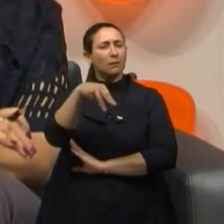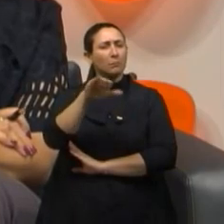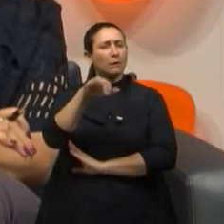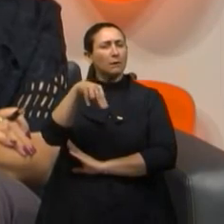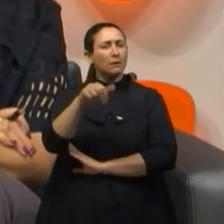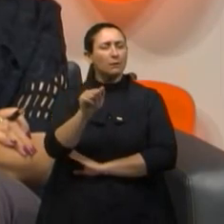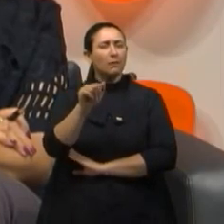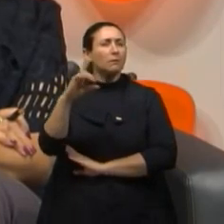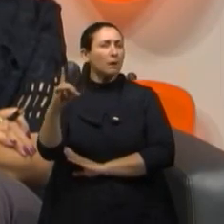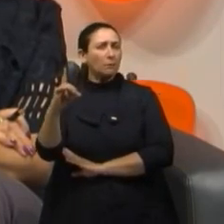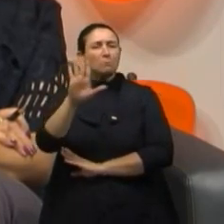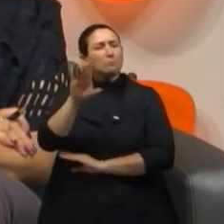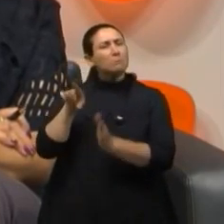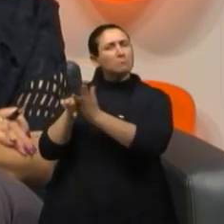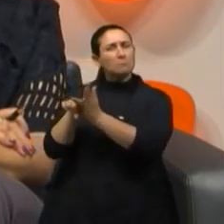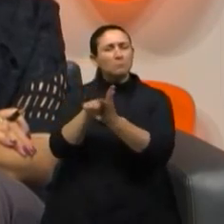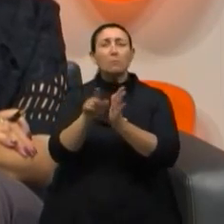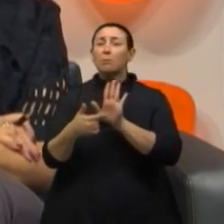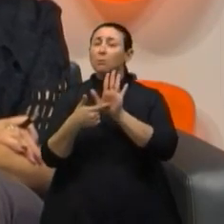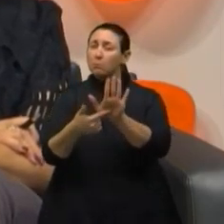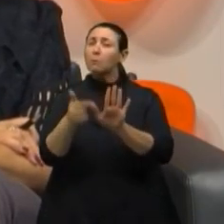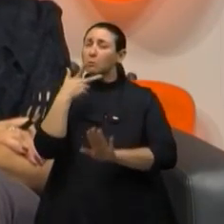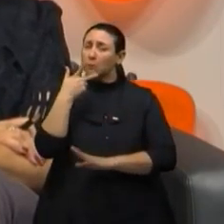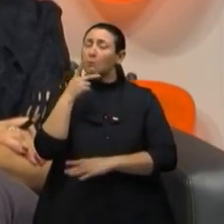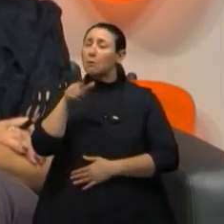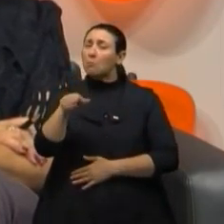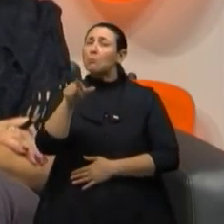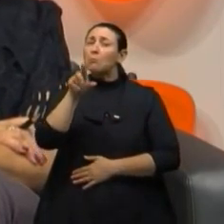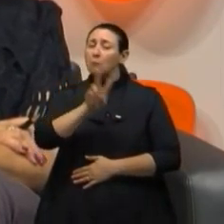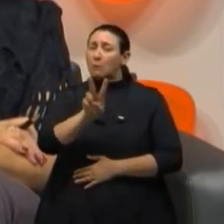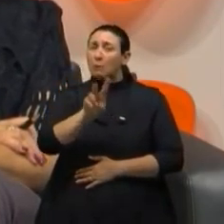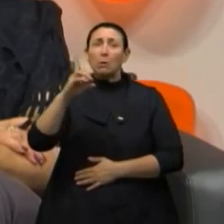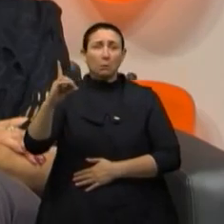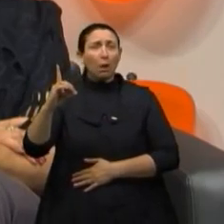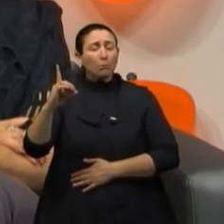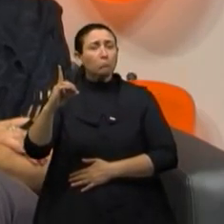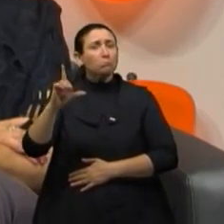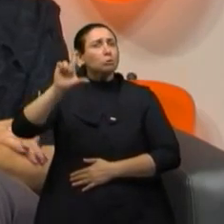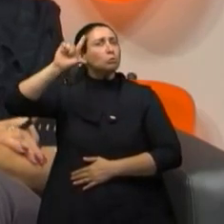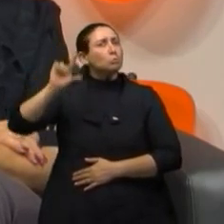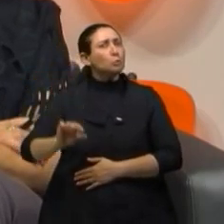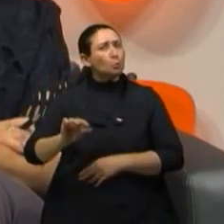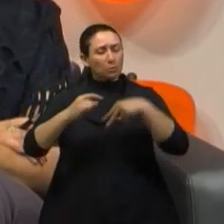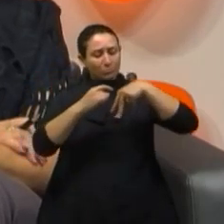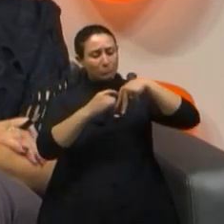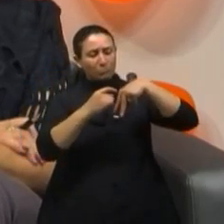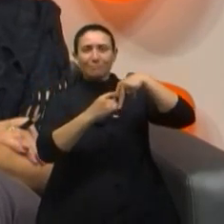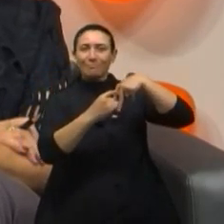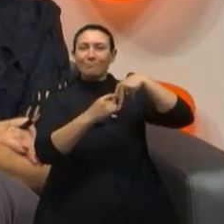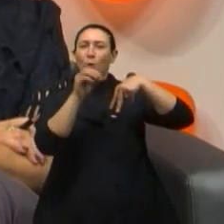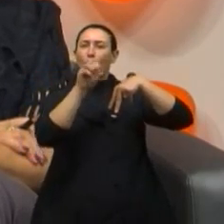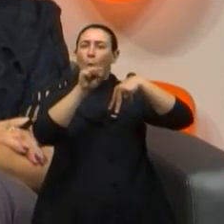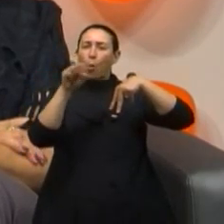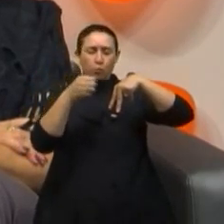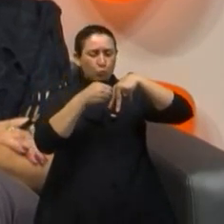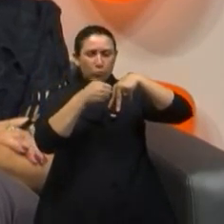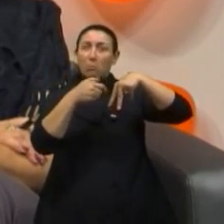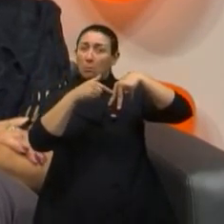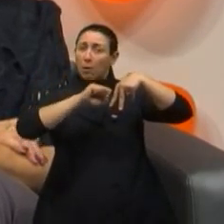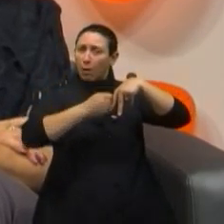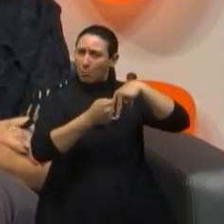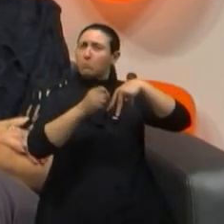apontam que o uso de vitamina D reduz as fraturas de Fê em 30% e a pressão arterial em